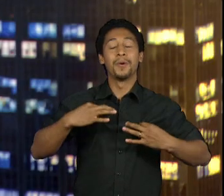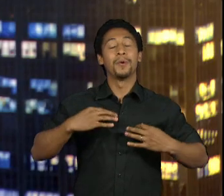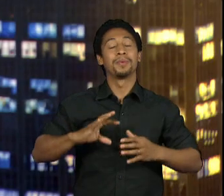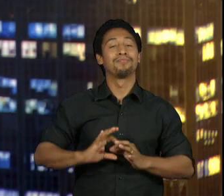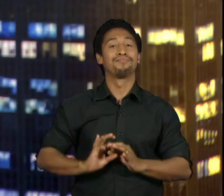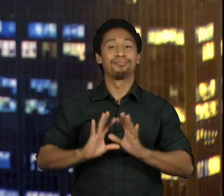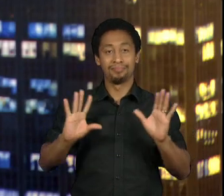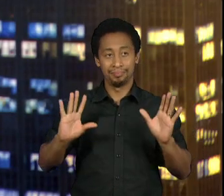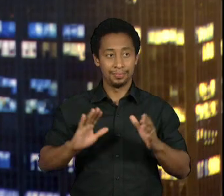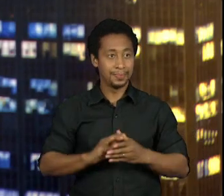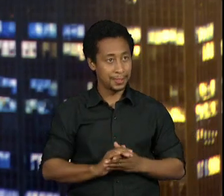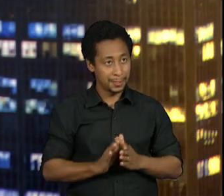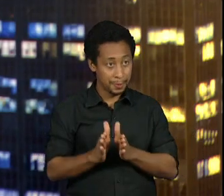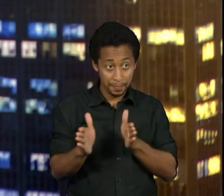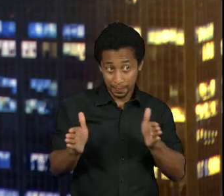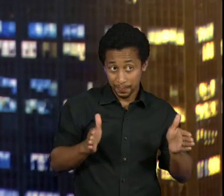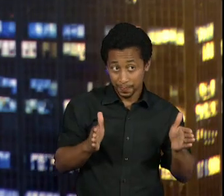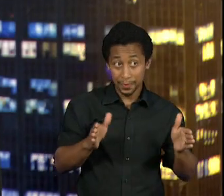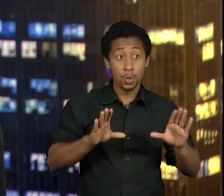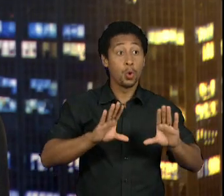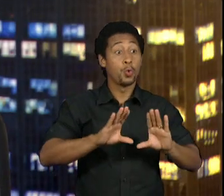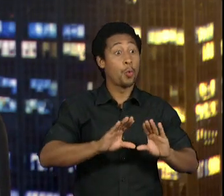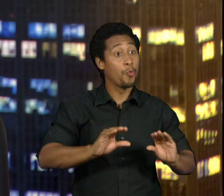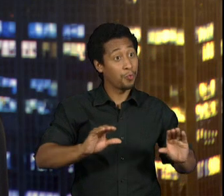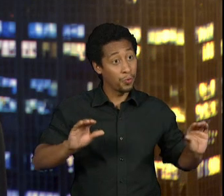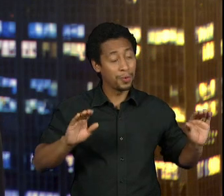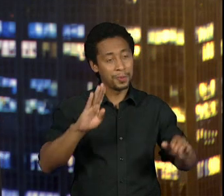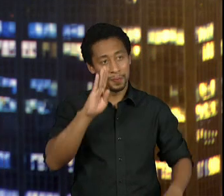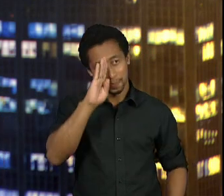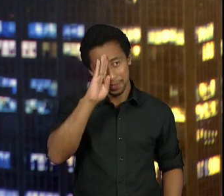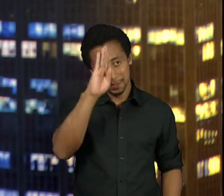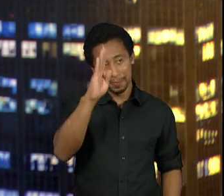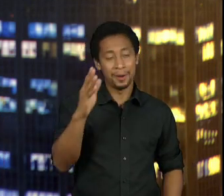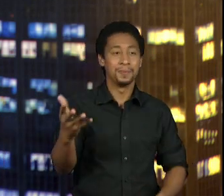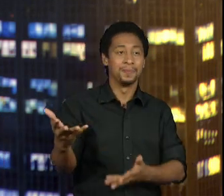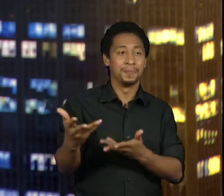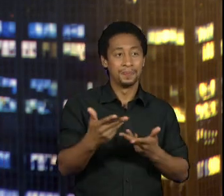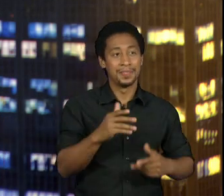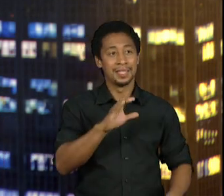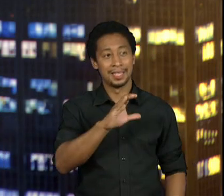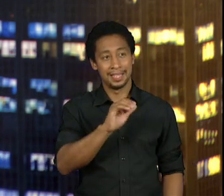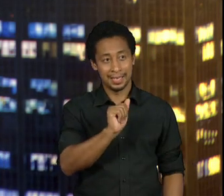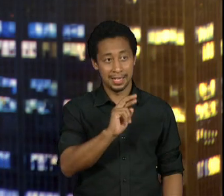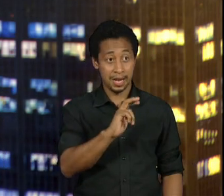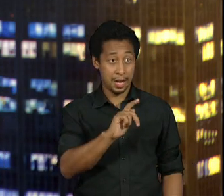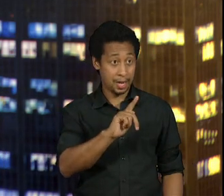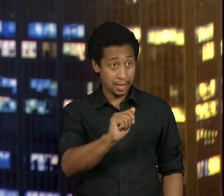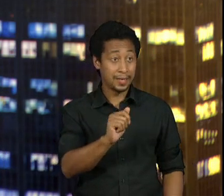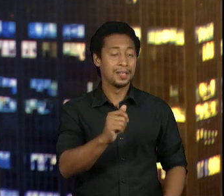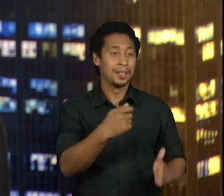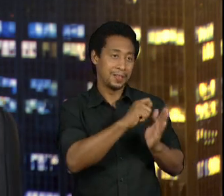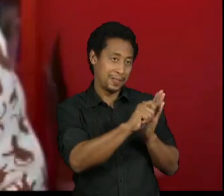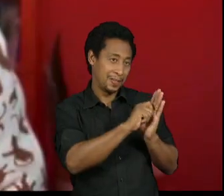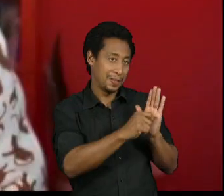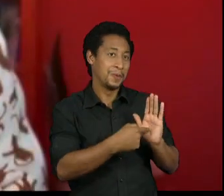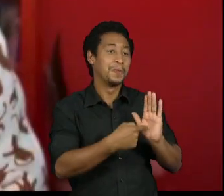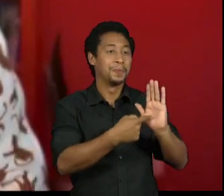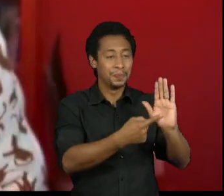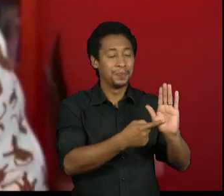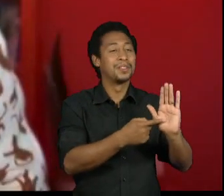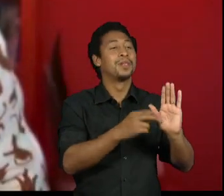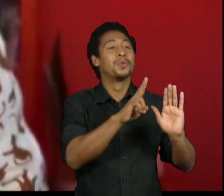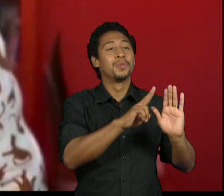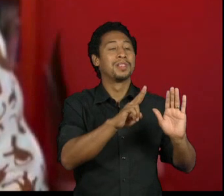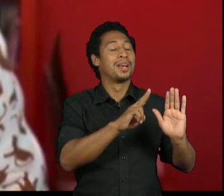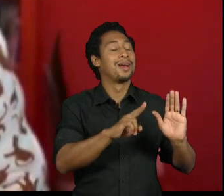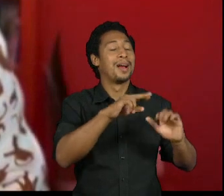esse atual momento, o conforto, né, como uma tendência, nós ouvimos a opinião da Carla Lemos, autora do livro Use a Moda a Seu Favor. Quando a gente